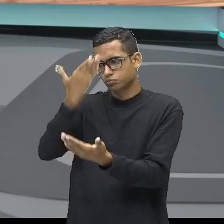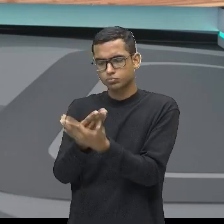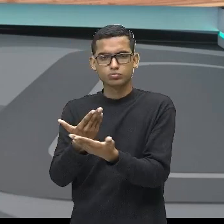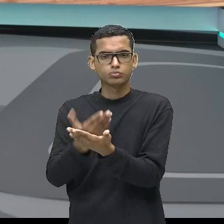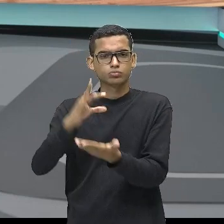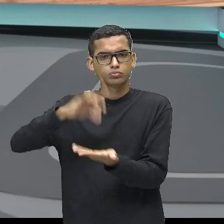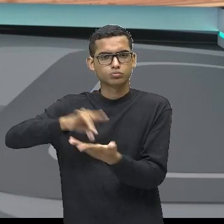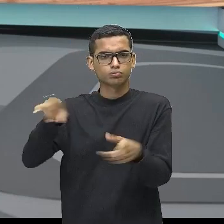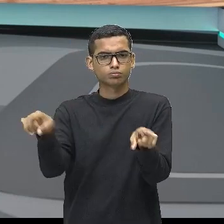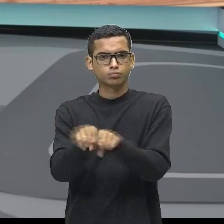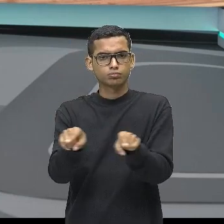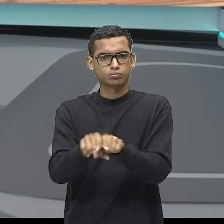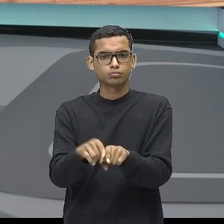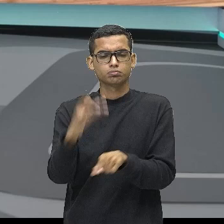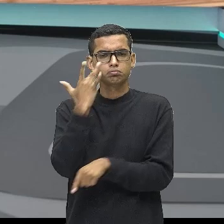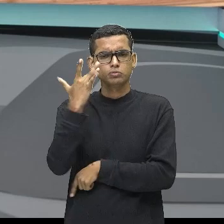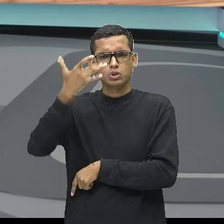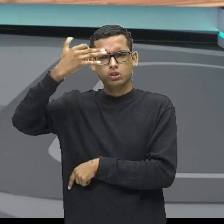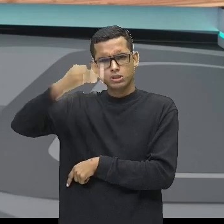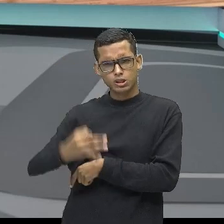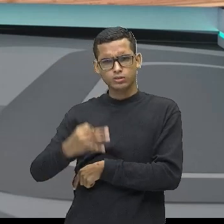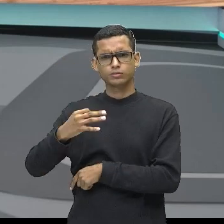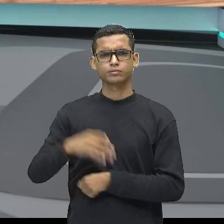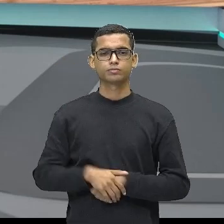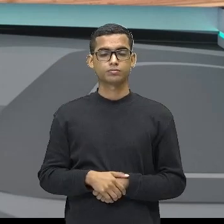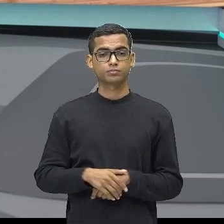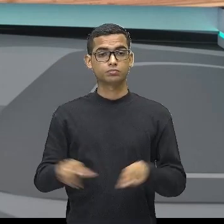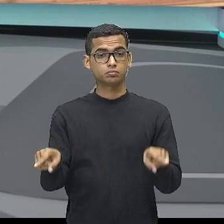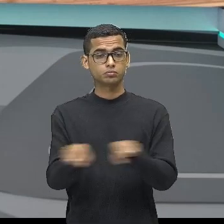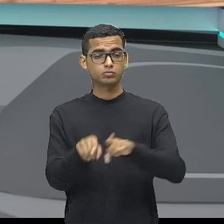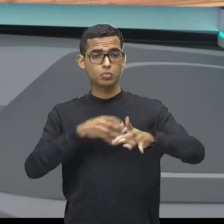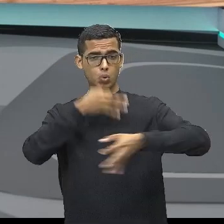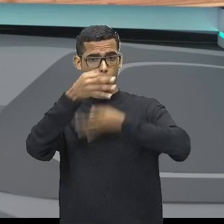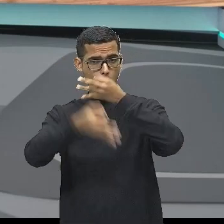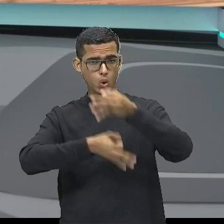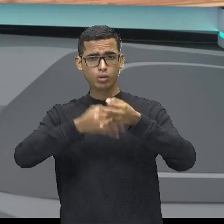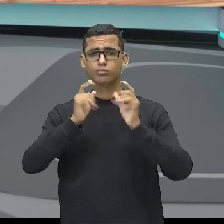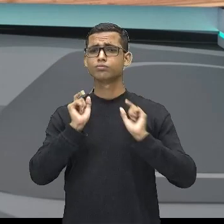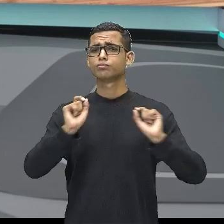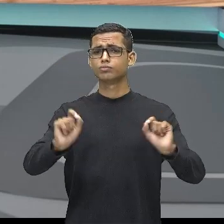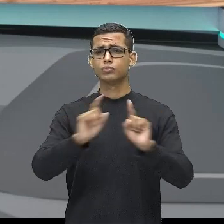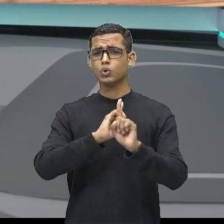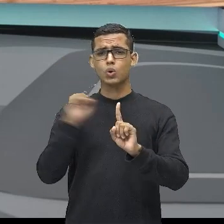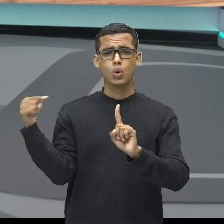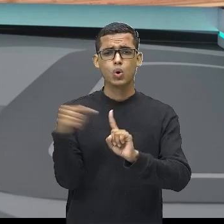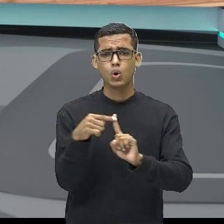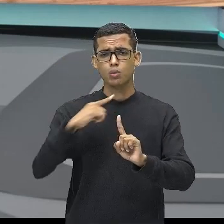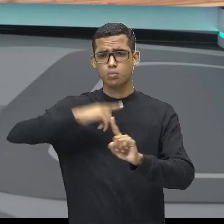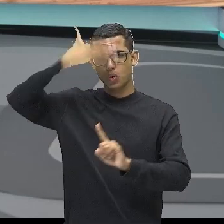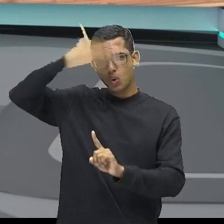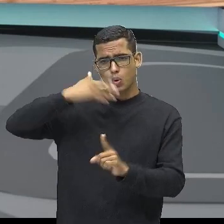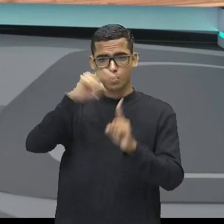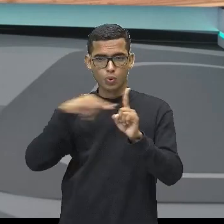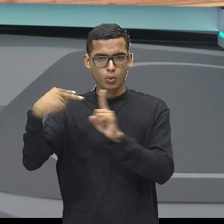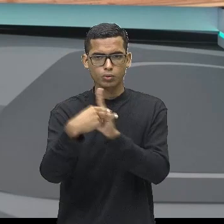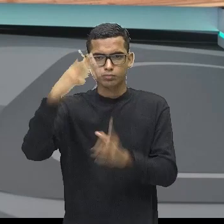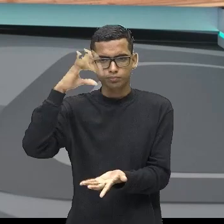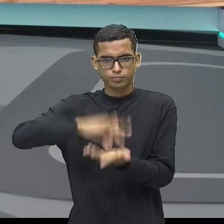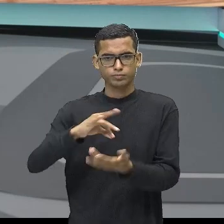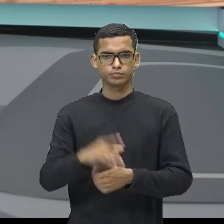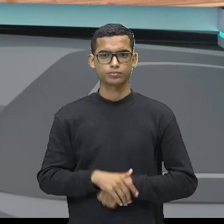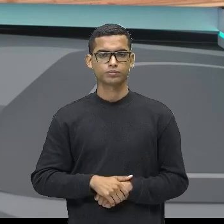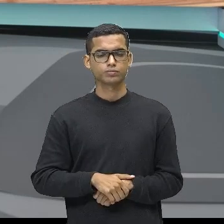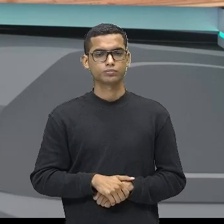que ela considera como correto, e argumentos para comprovar esse ponto de vista. Nós vimos